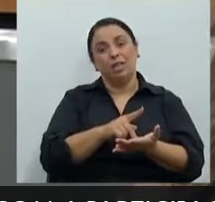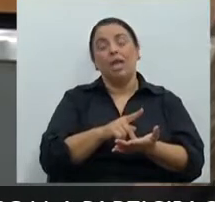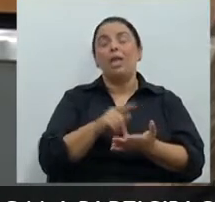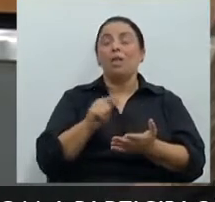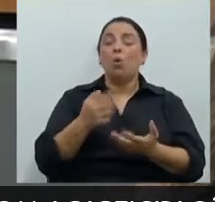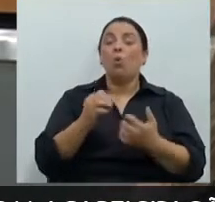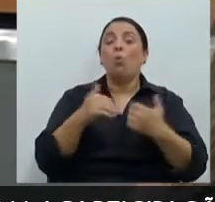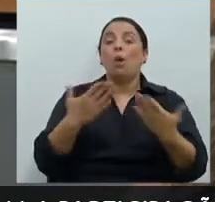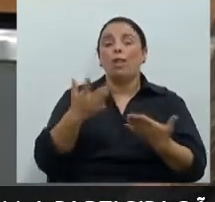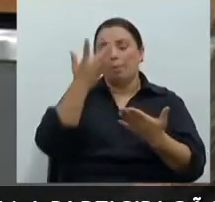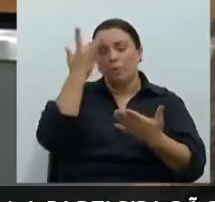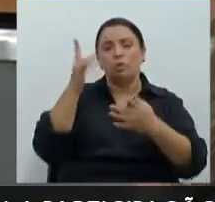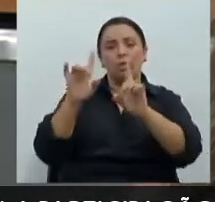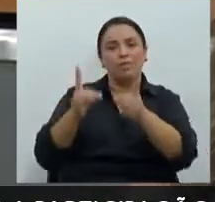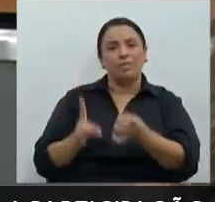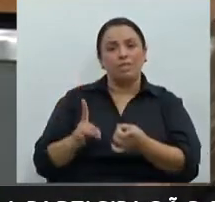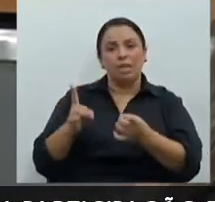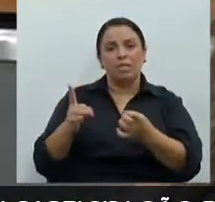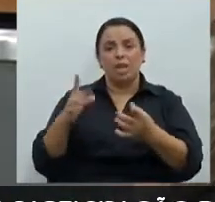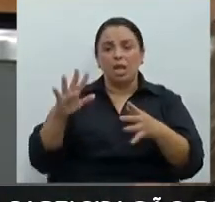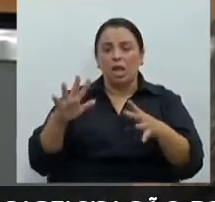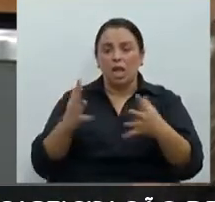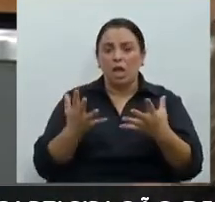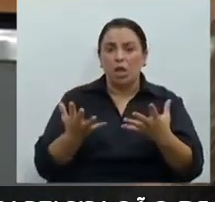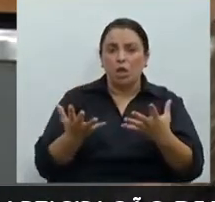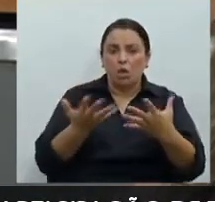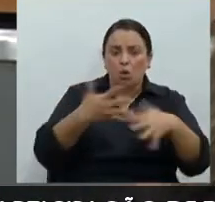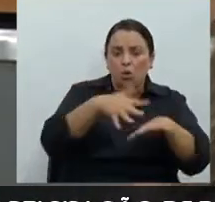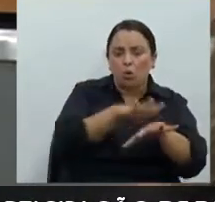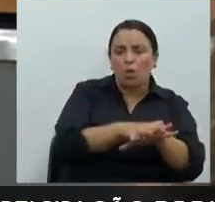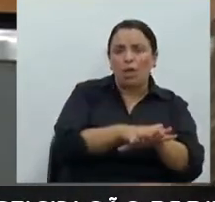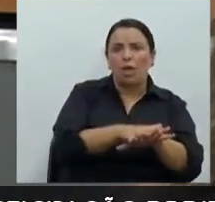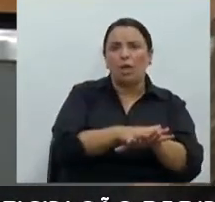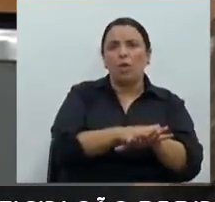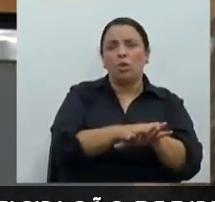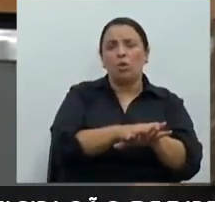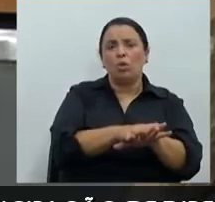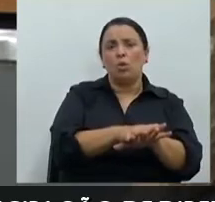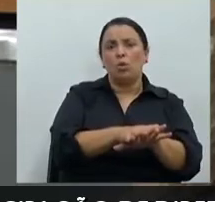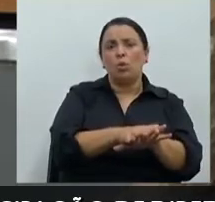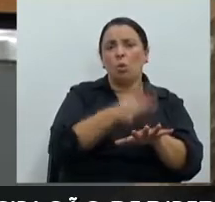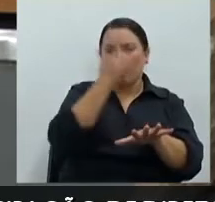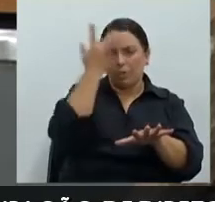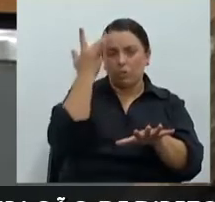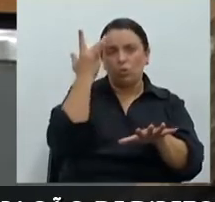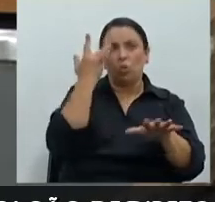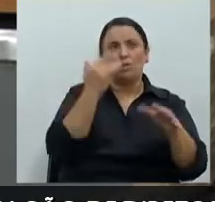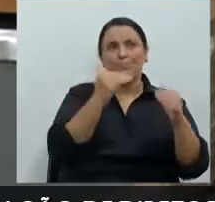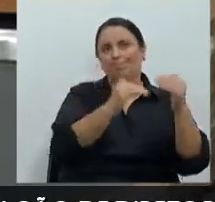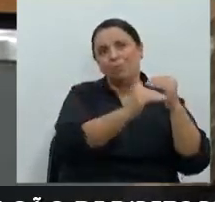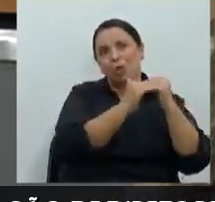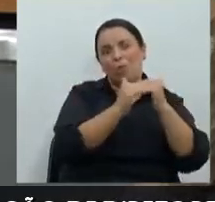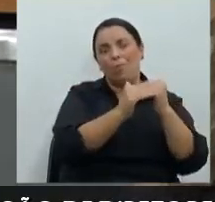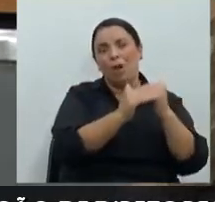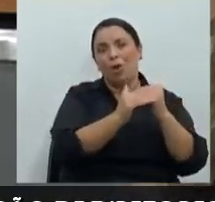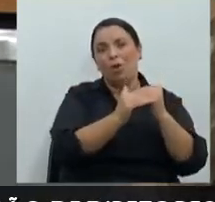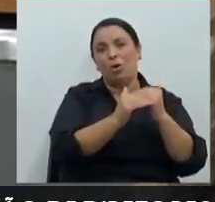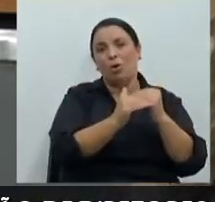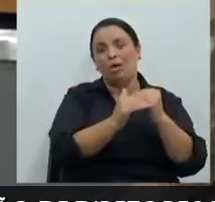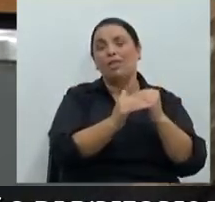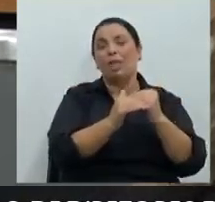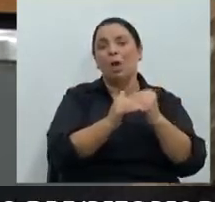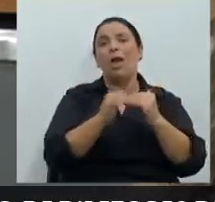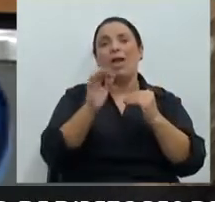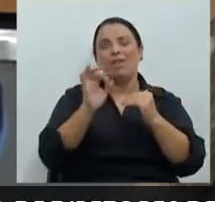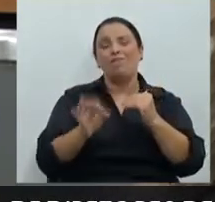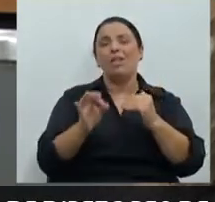formação profissional junto com pessoas, cidadãos sem deficiência, você realmente está provocando